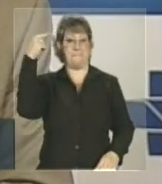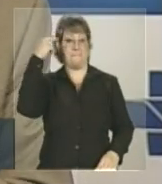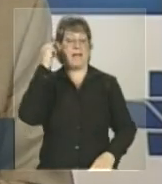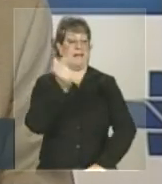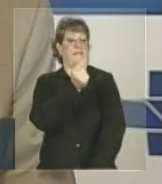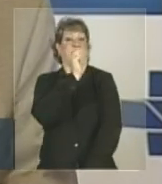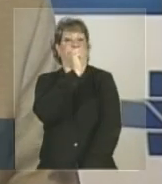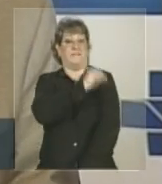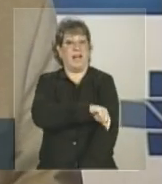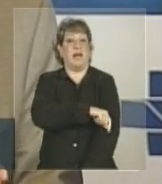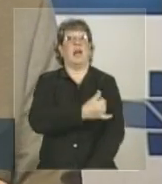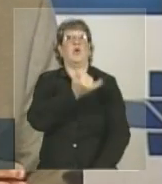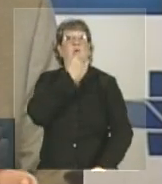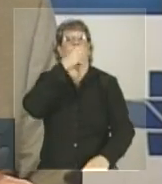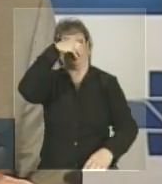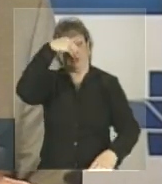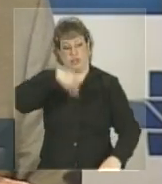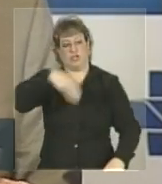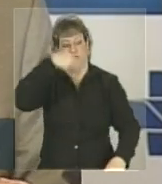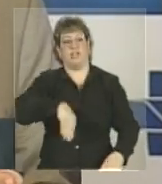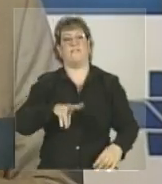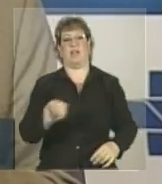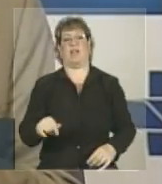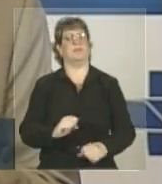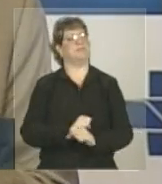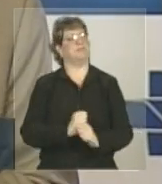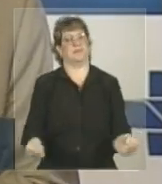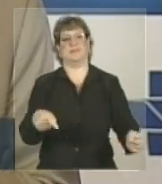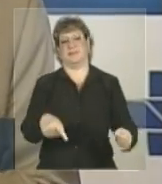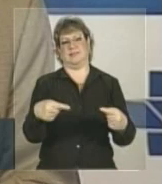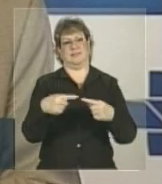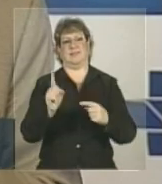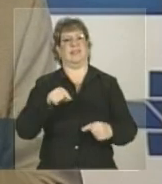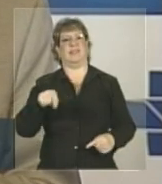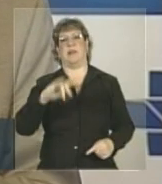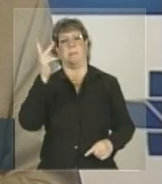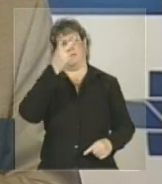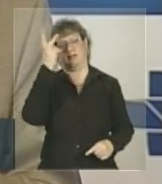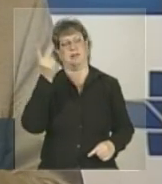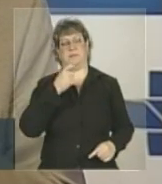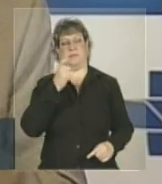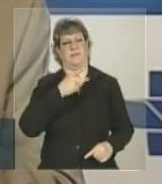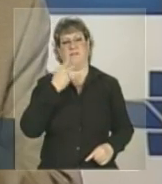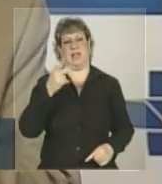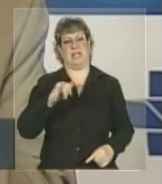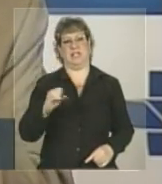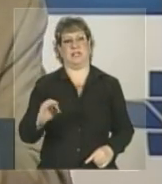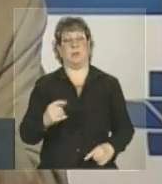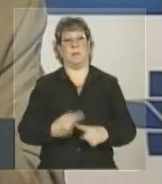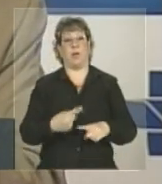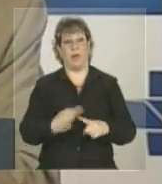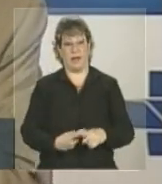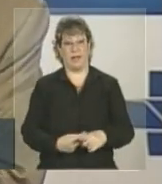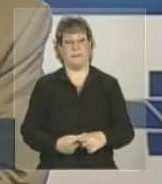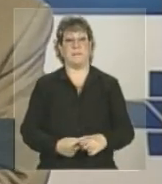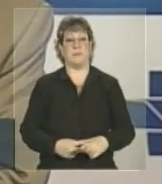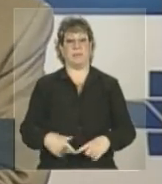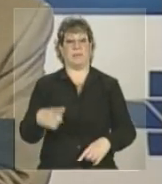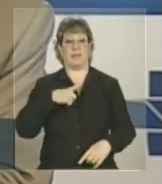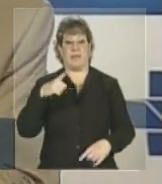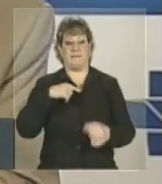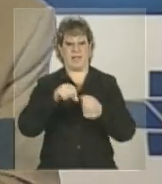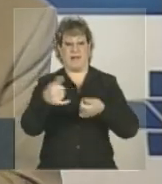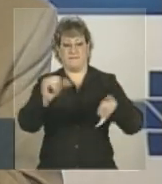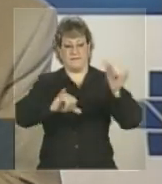é impossível que ela produza gripe, porque, diferente de outras vacinas, que são fabricadas com vírus vivo